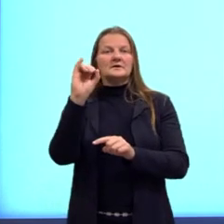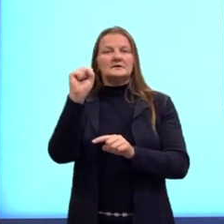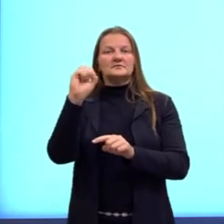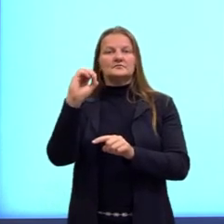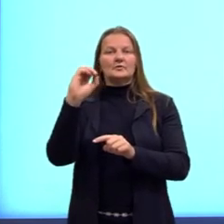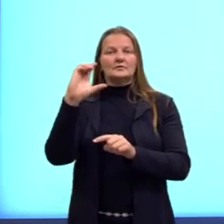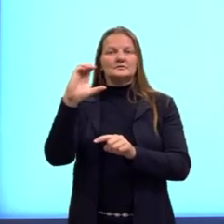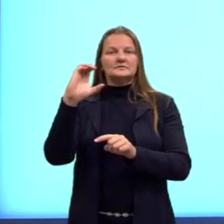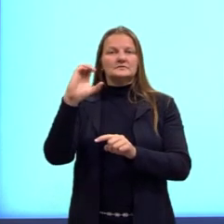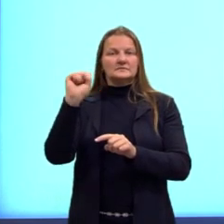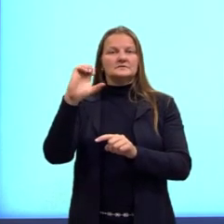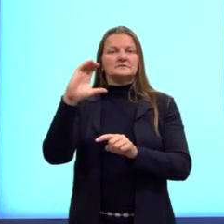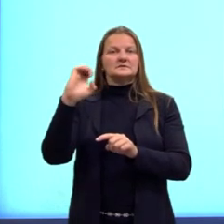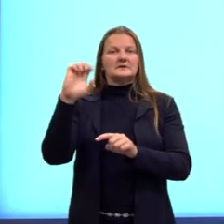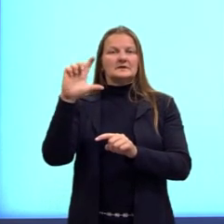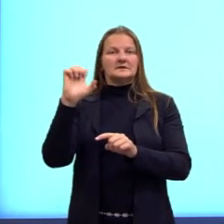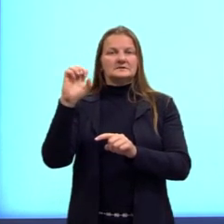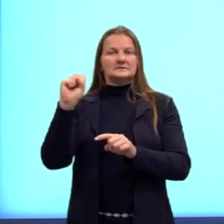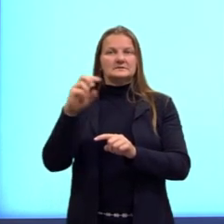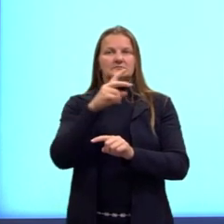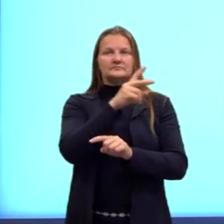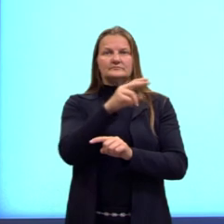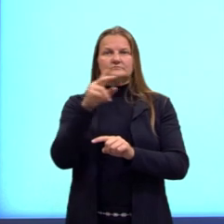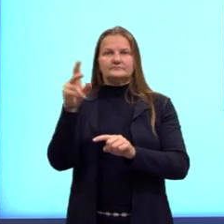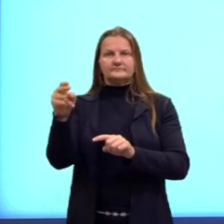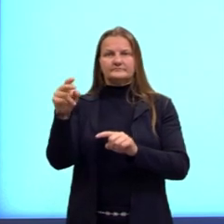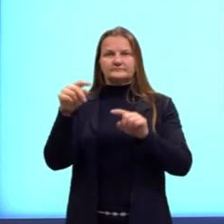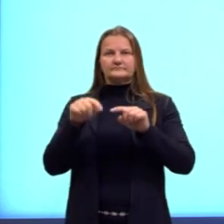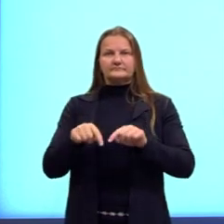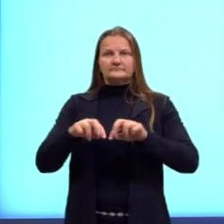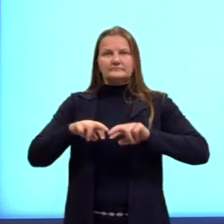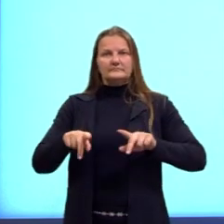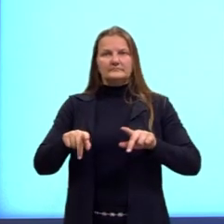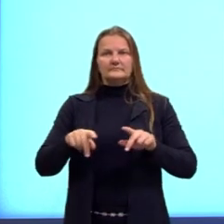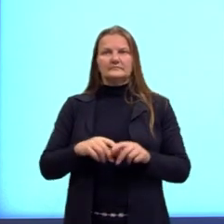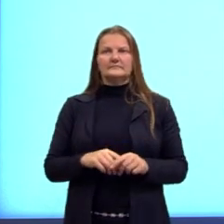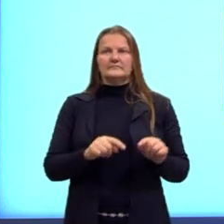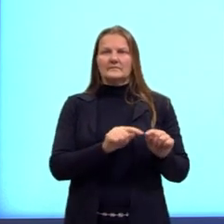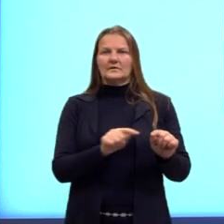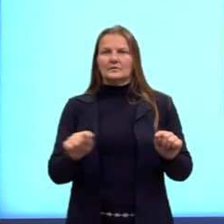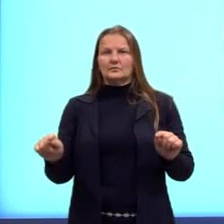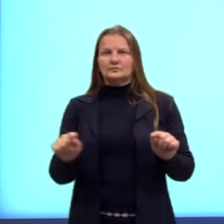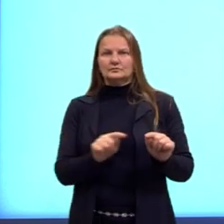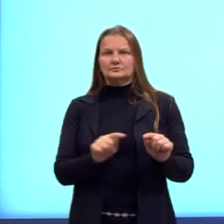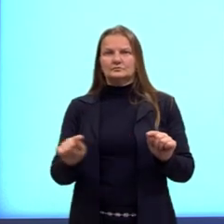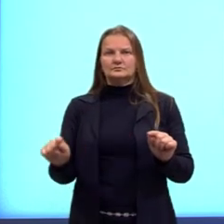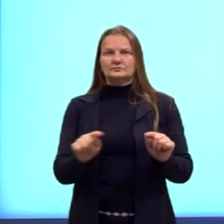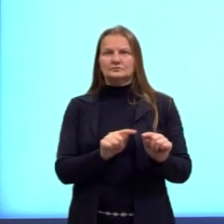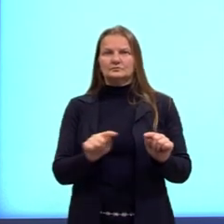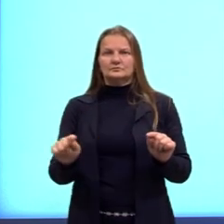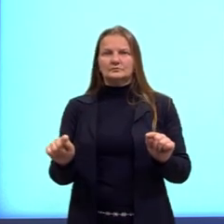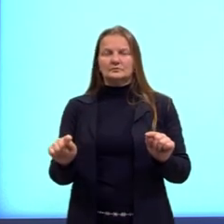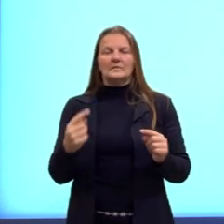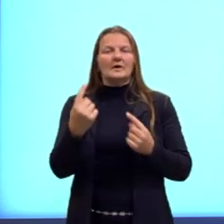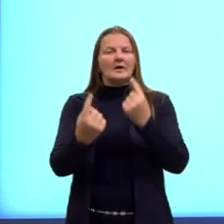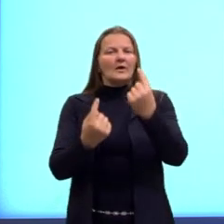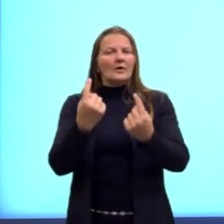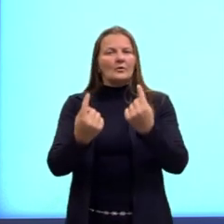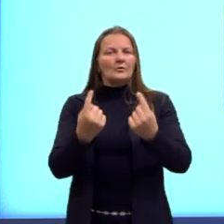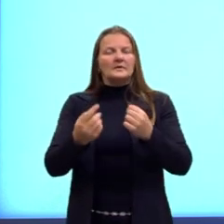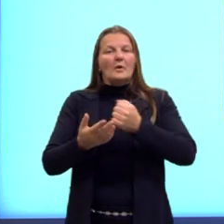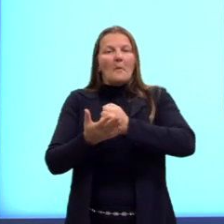dois lados de mesma medida e são né propriamente dito lados e o terceiro lado em algumas questões nós